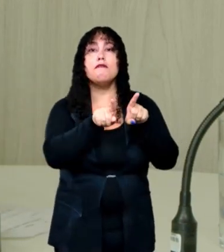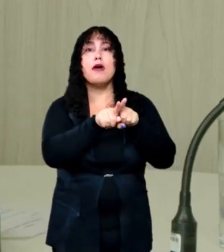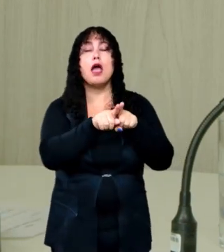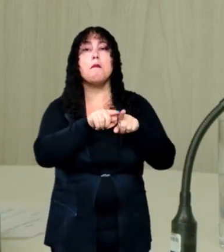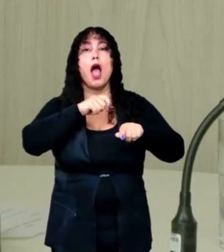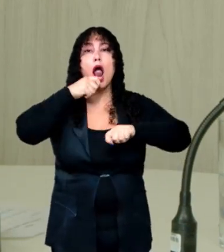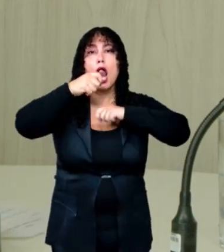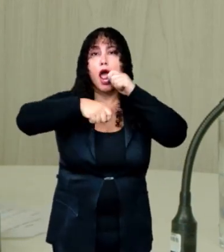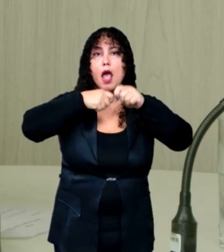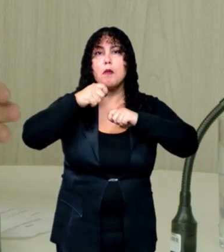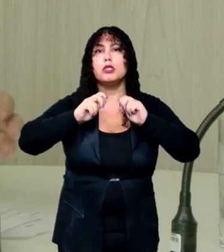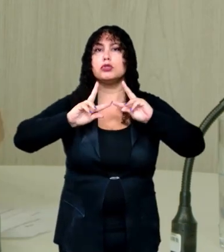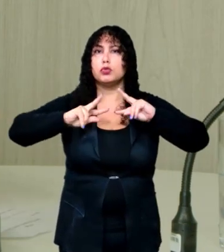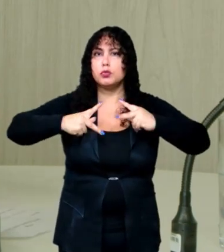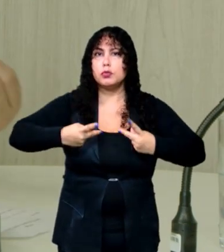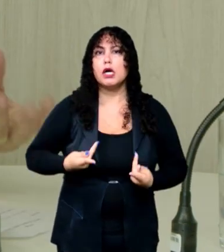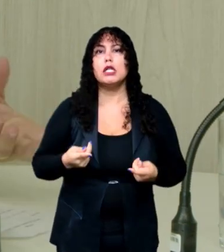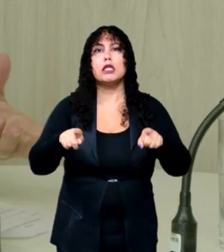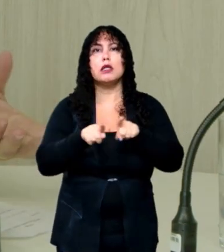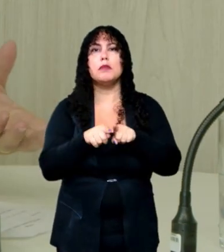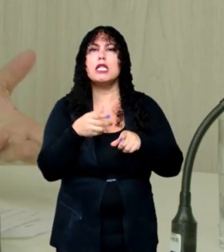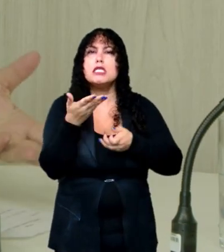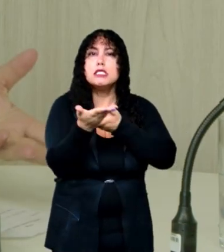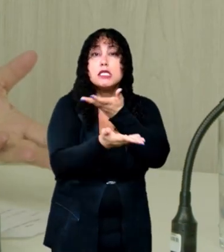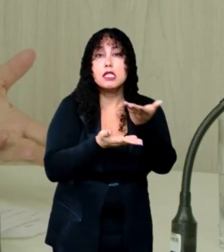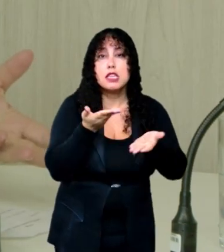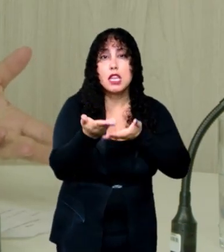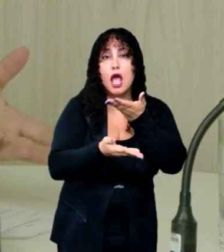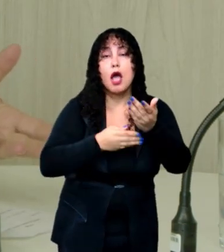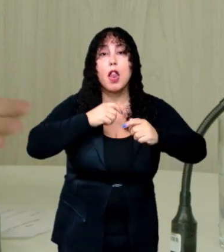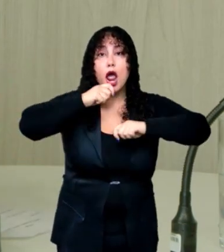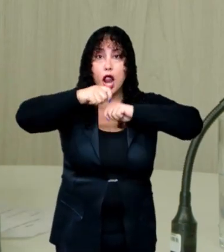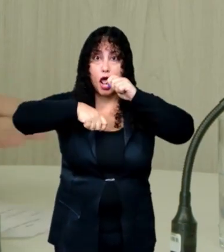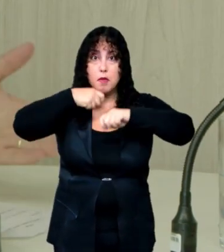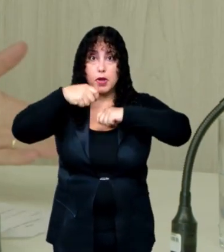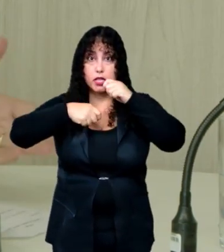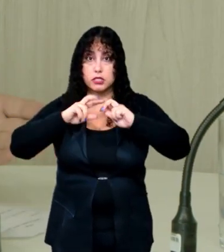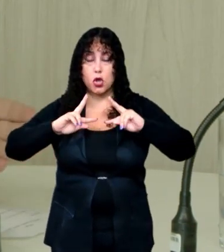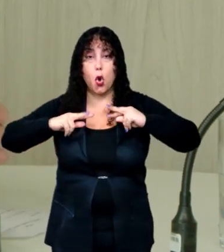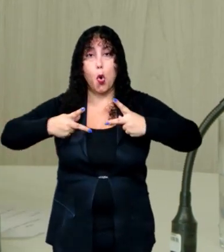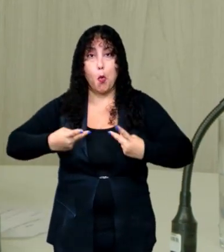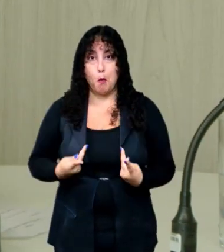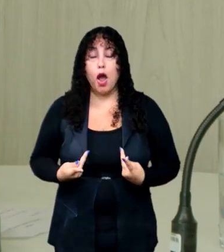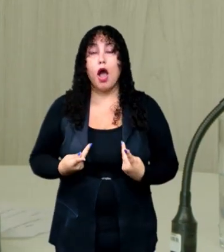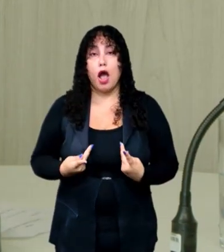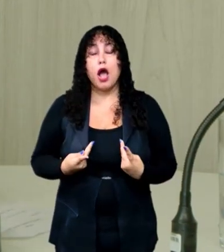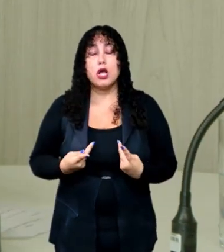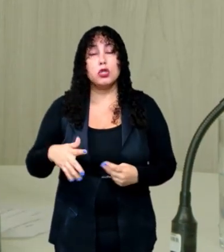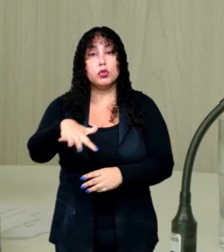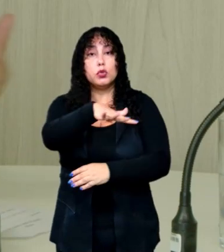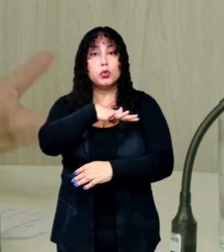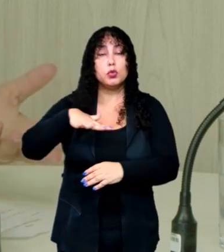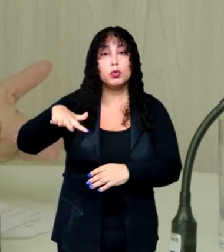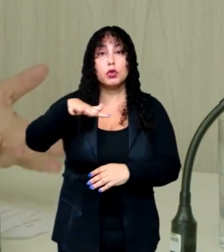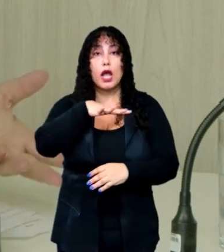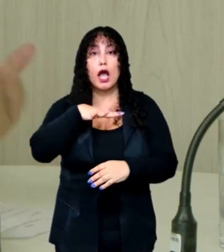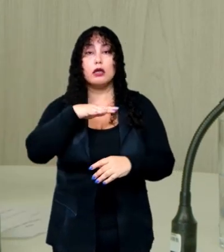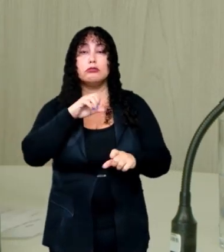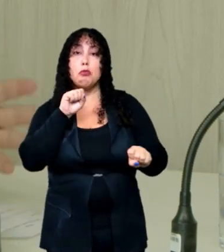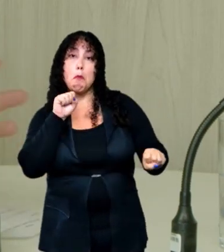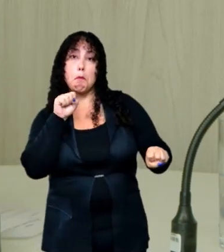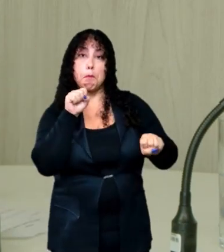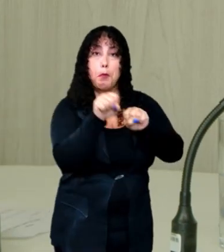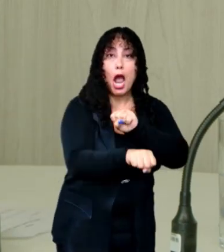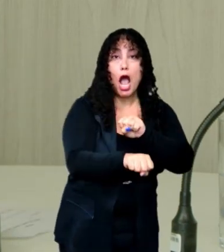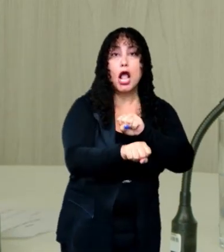humana. Então, nesse trato também da alimentação humana, no caso do abate,